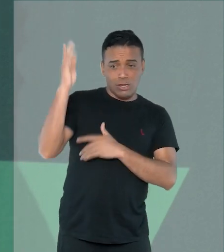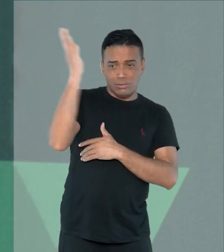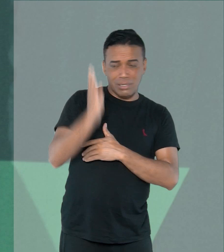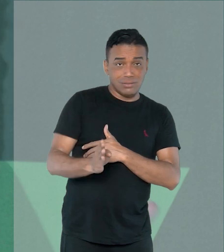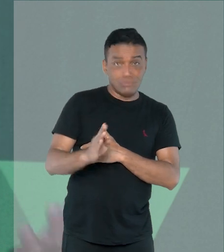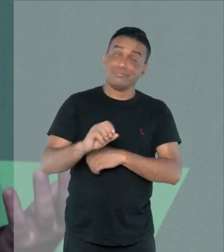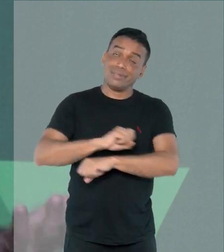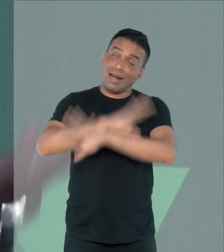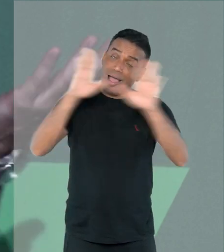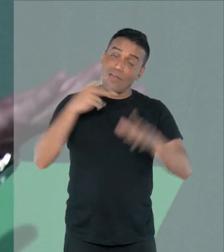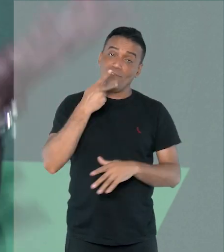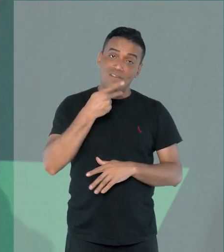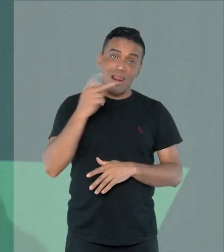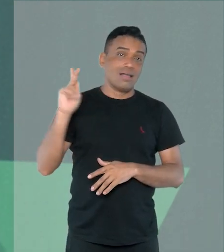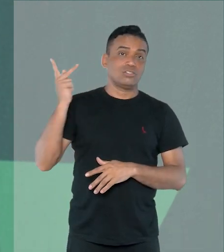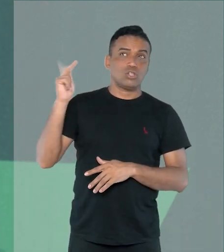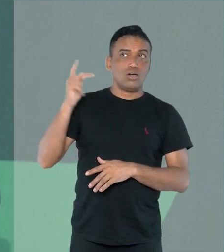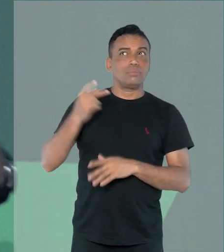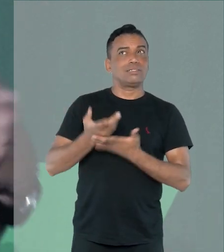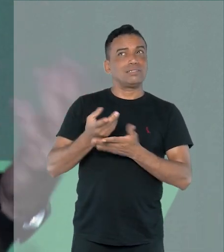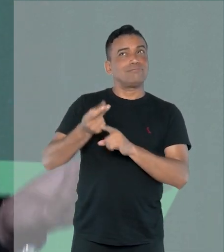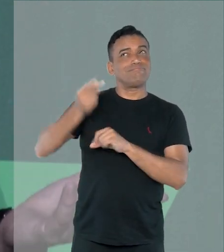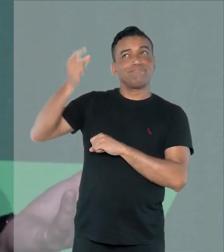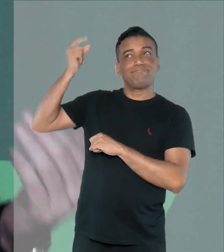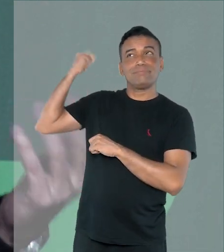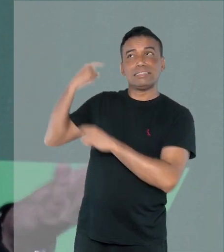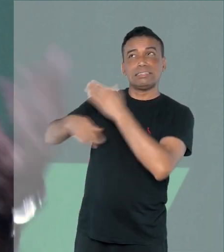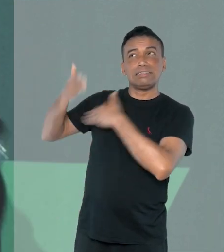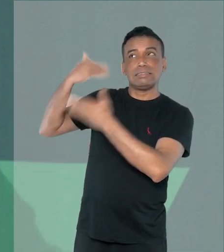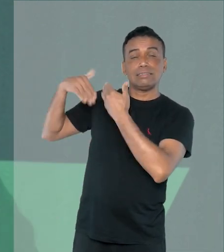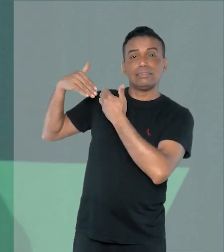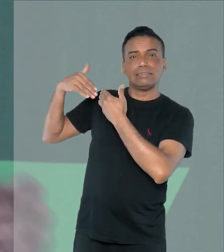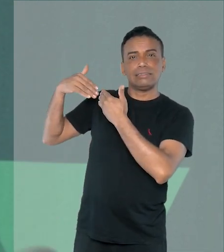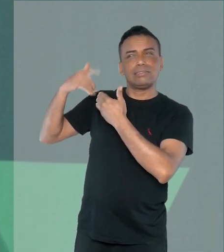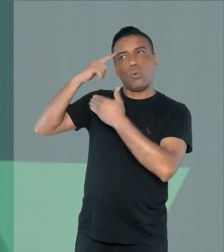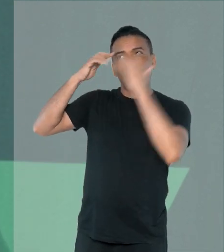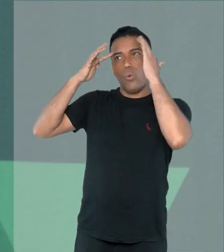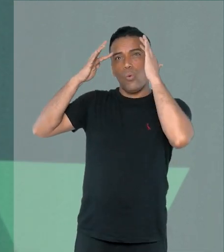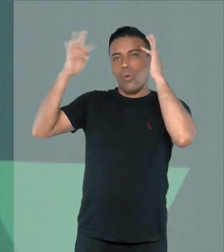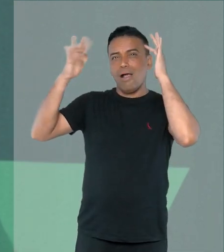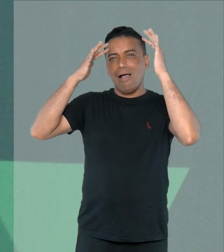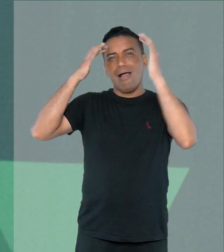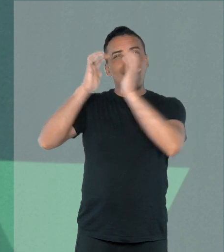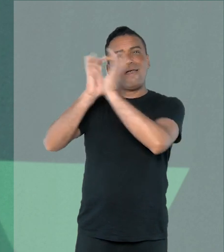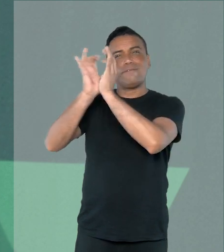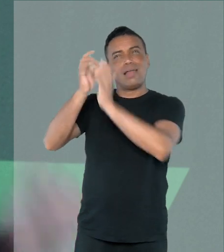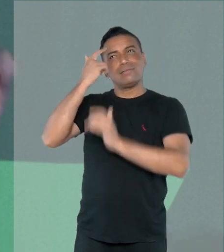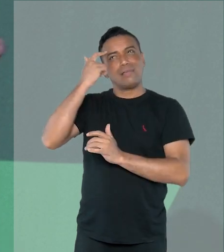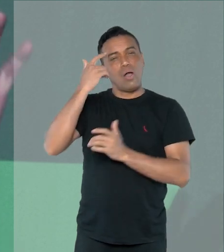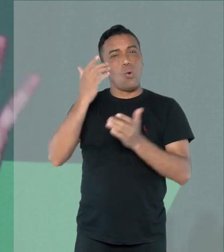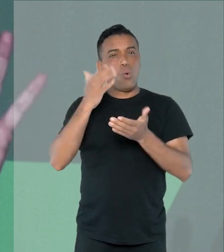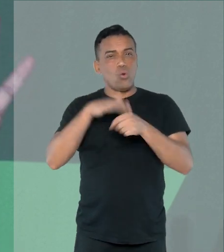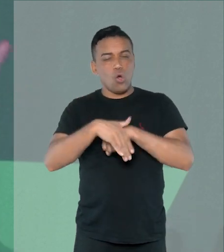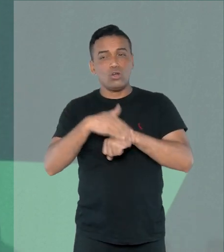falar de história, a gente precisa se distanciar no tempo, mas num exercício, numa reflexão, nessa noite aqui, daria para a gente, como